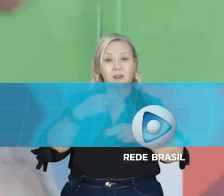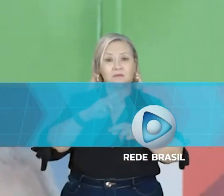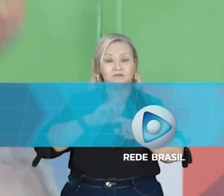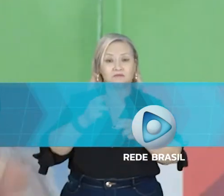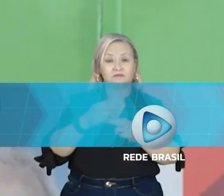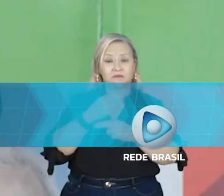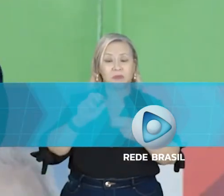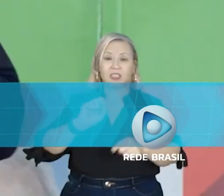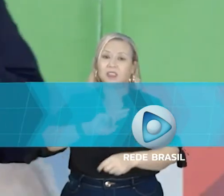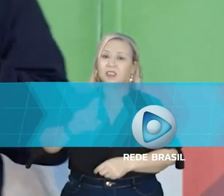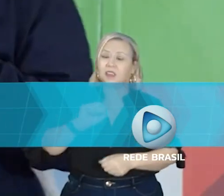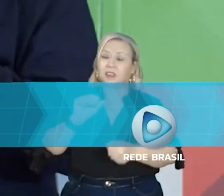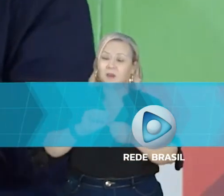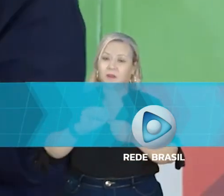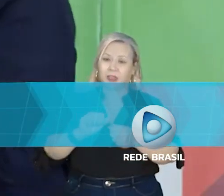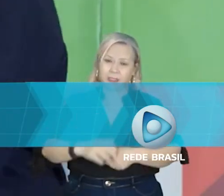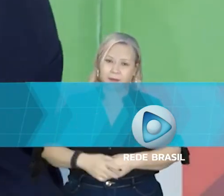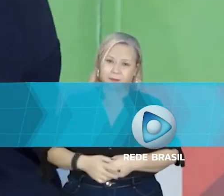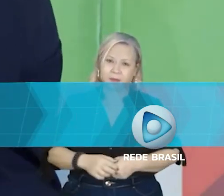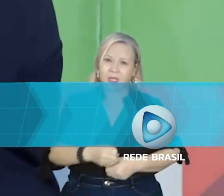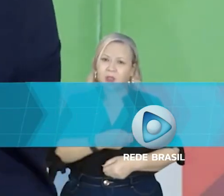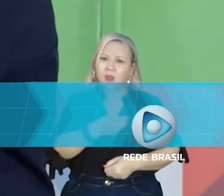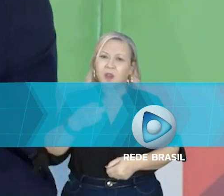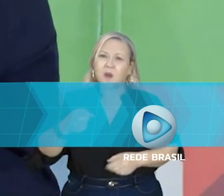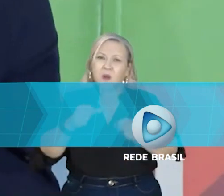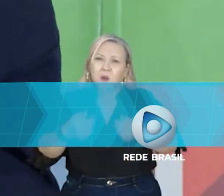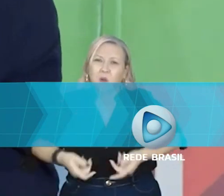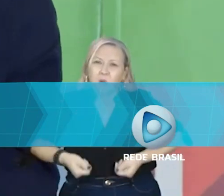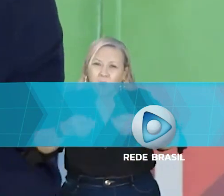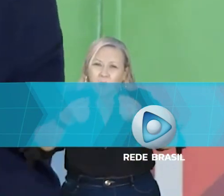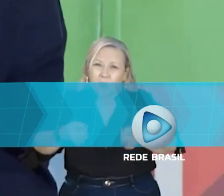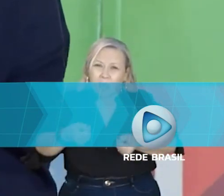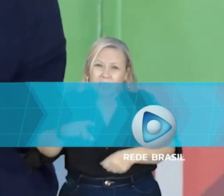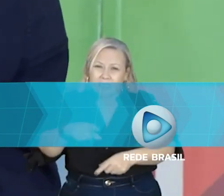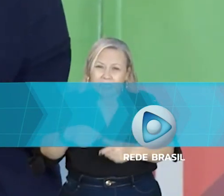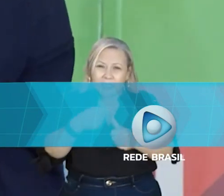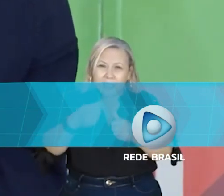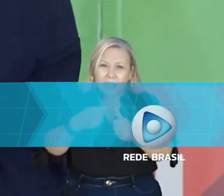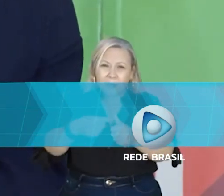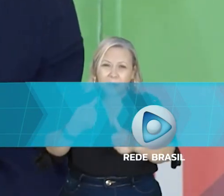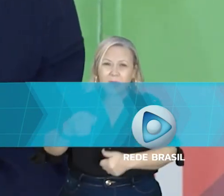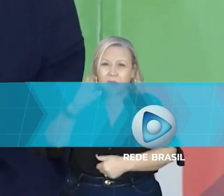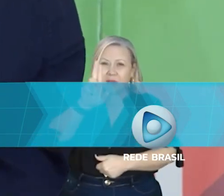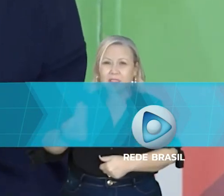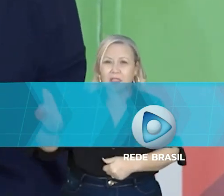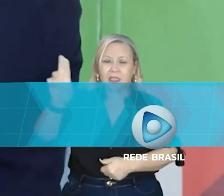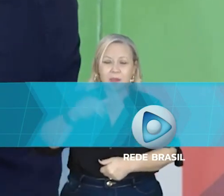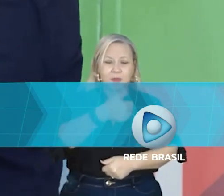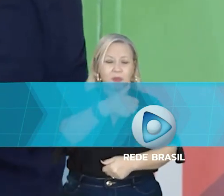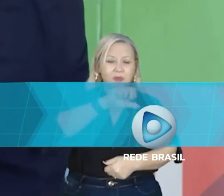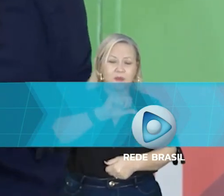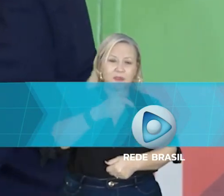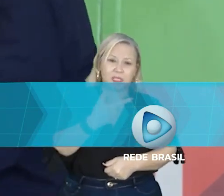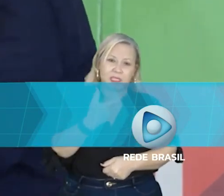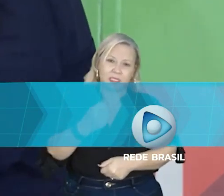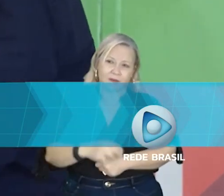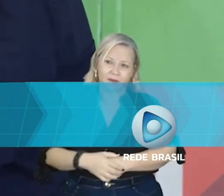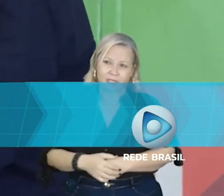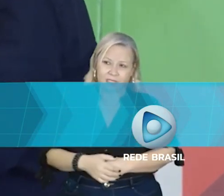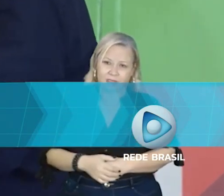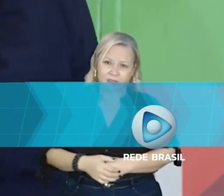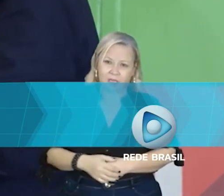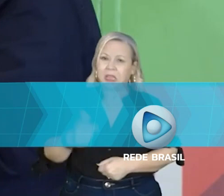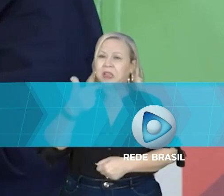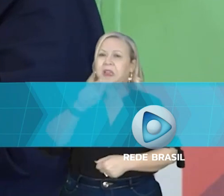custou a esse país ter a sua primeira universidade apenas em 1920? Enquanto os outros tiveram 300